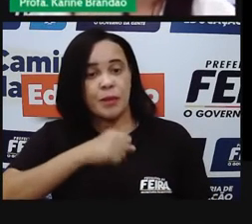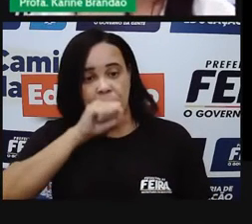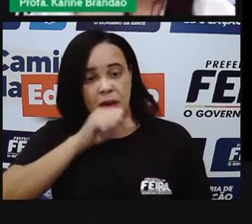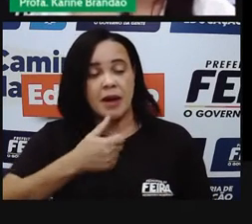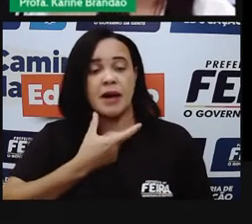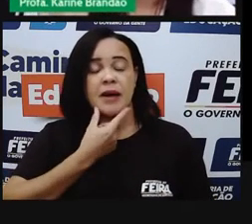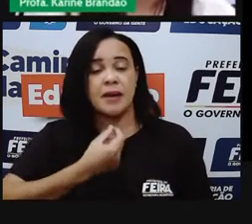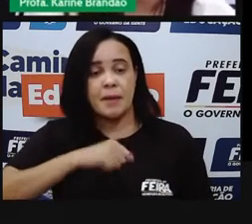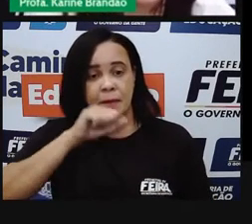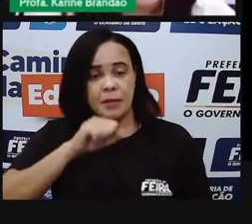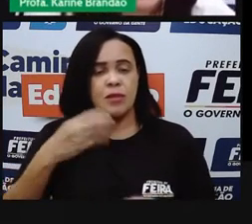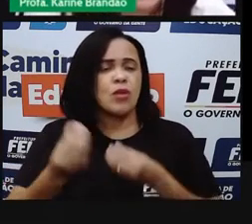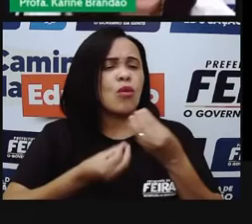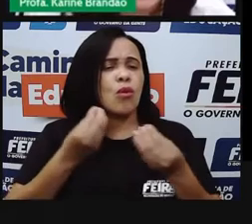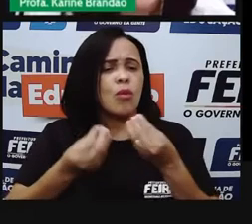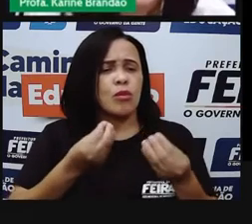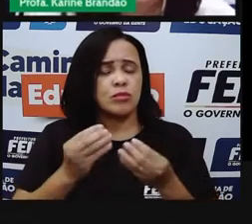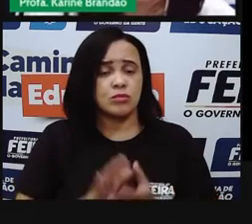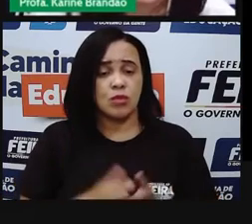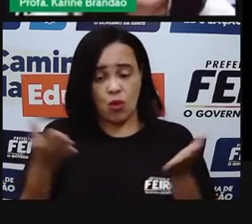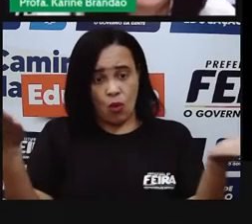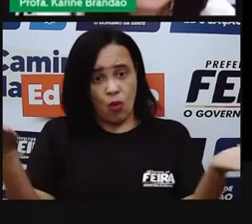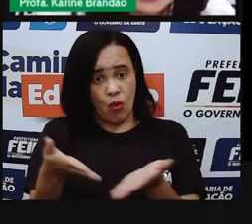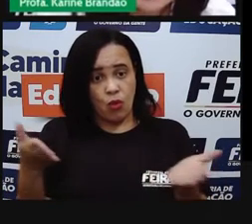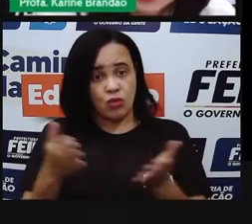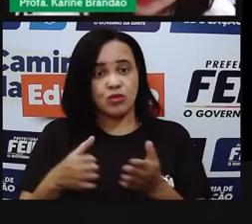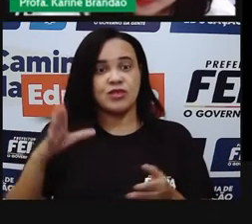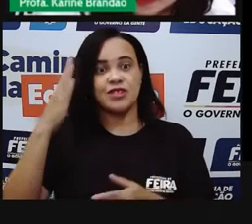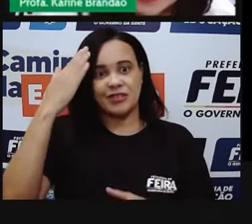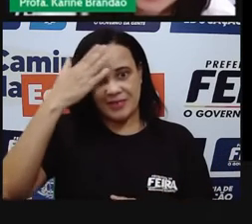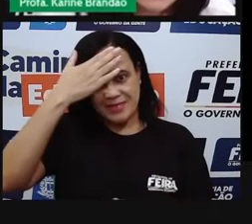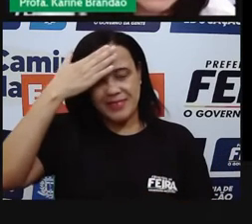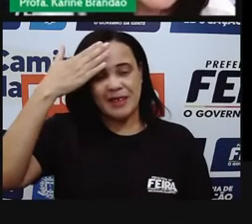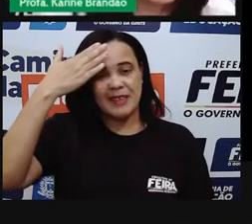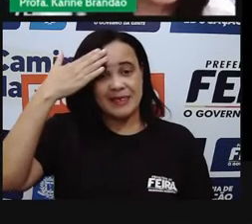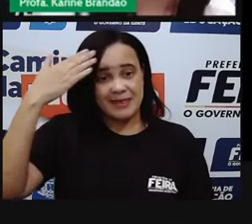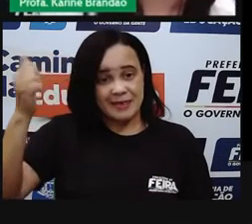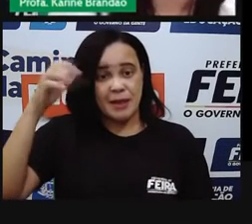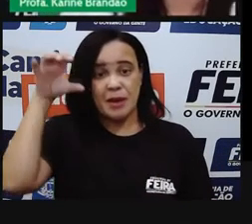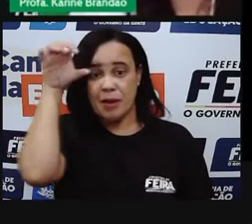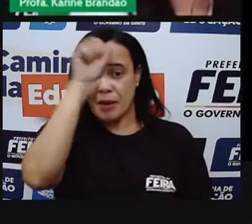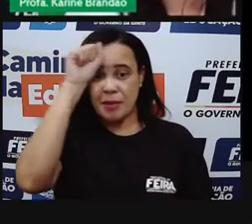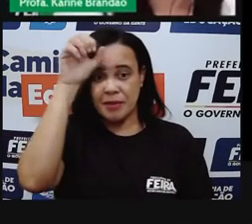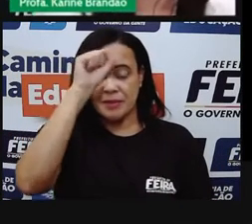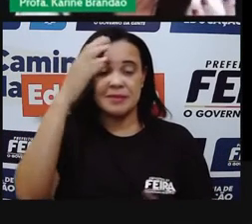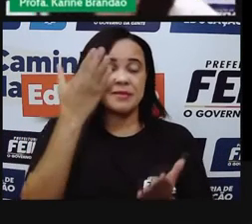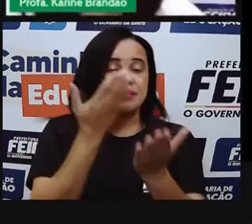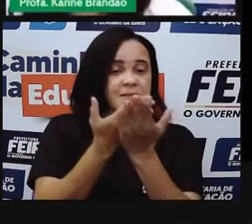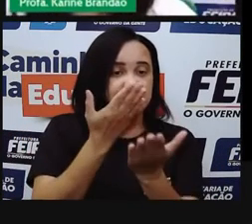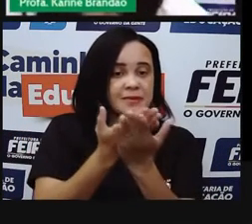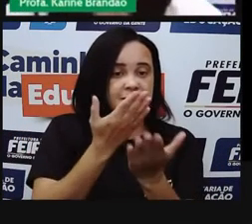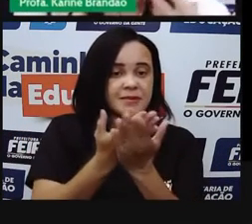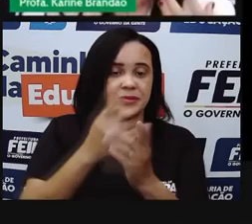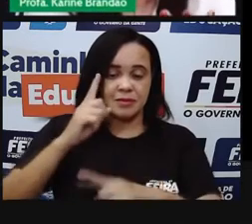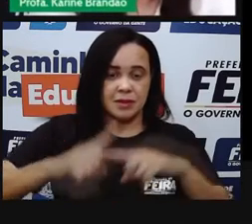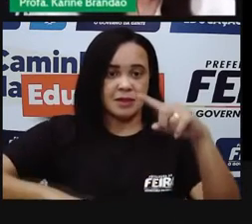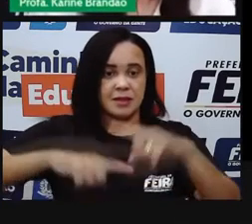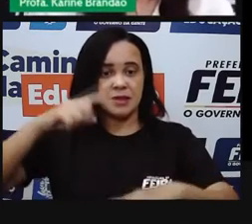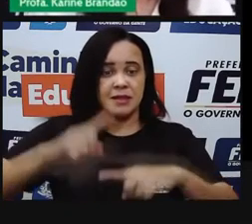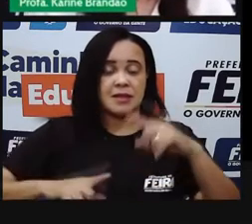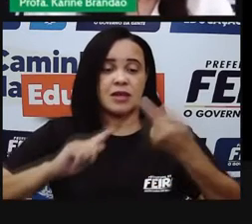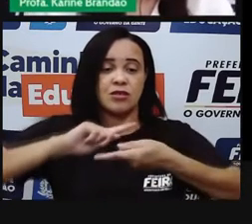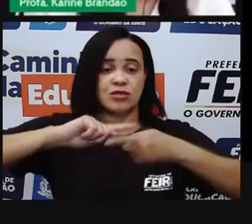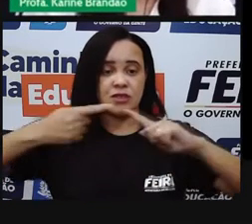é que foi isso? É isso que a gente vai descobrir hoje na nossa aula. E aí, falando um pouquinho mais sobre esse